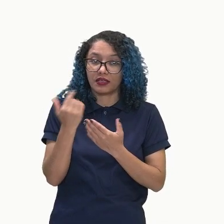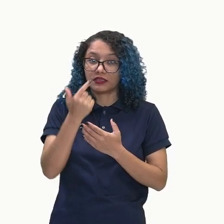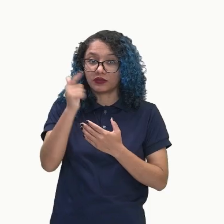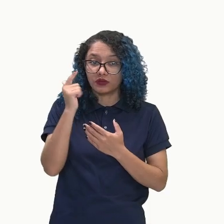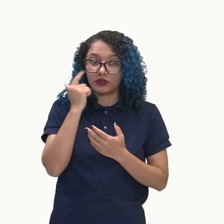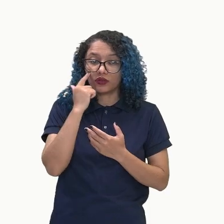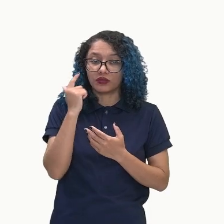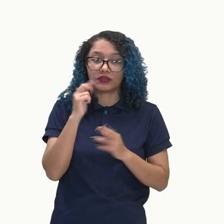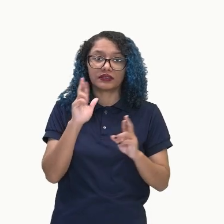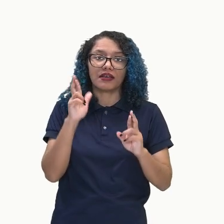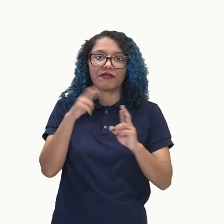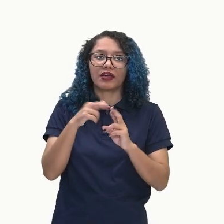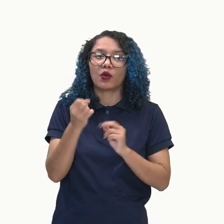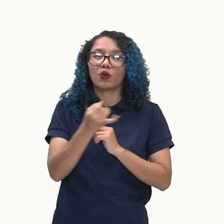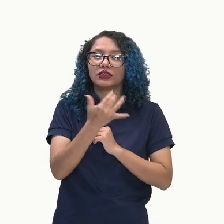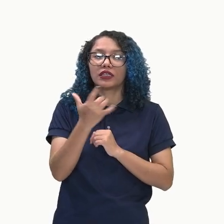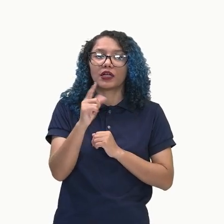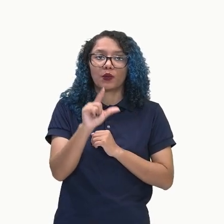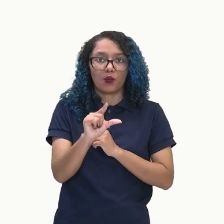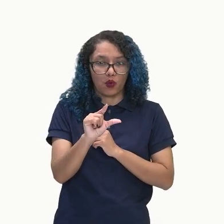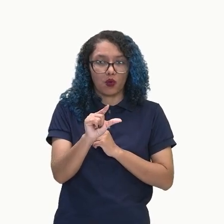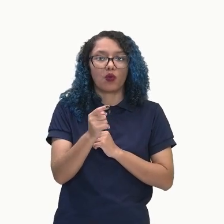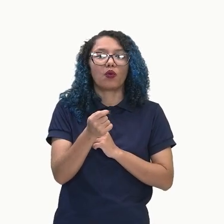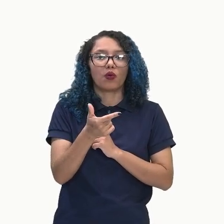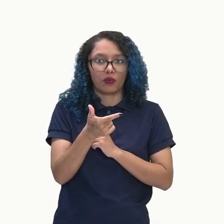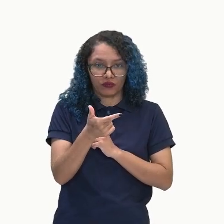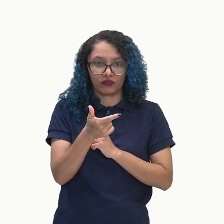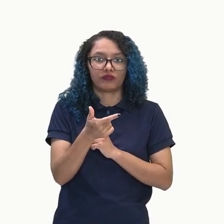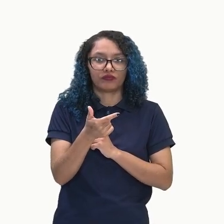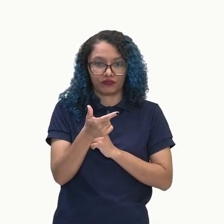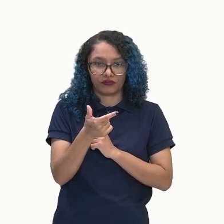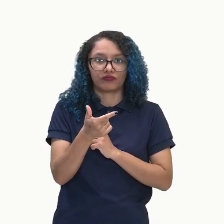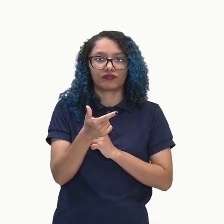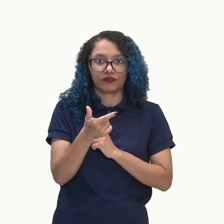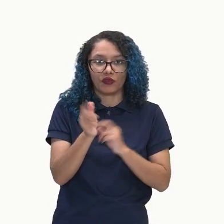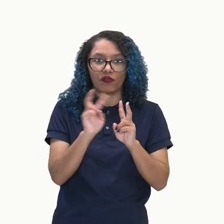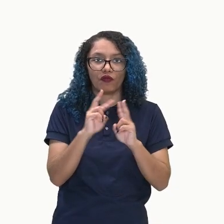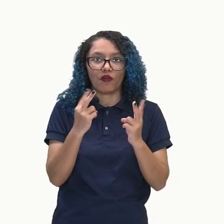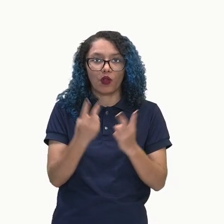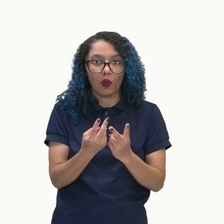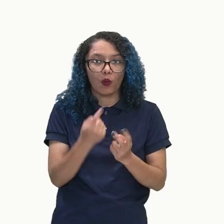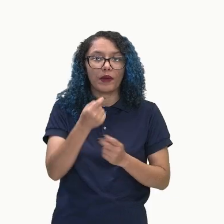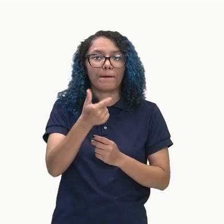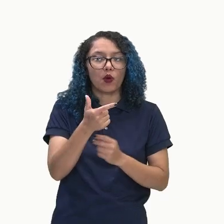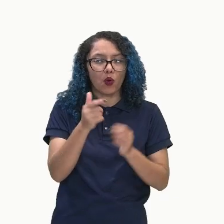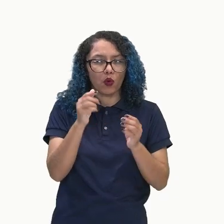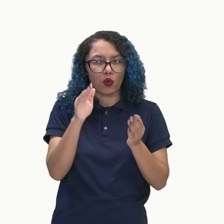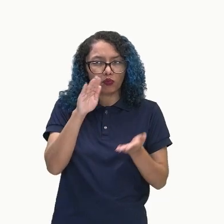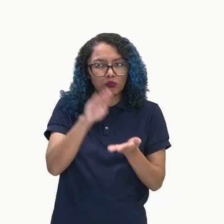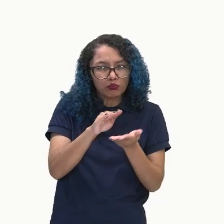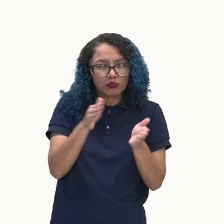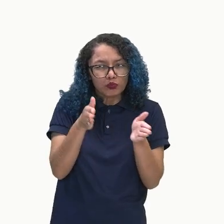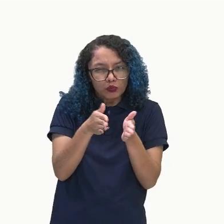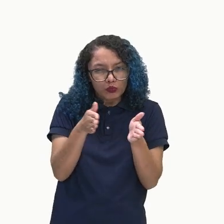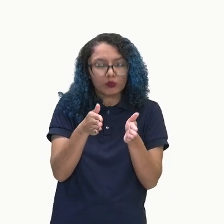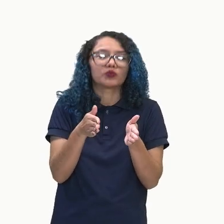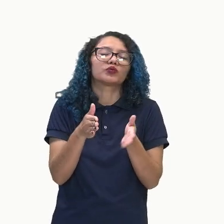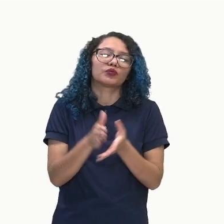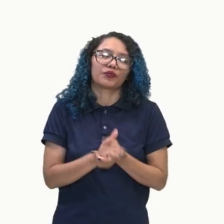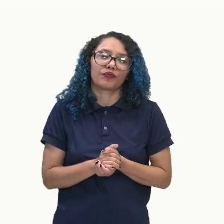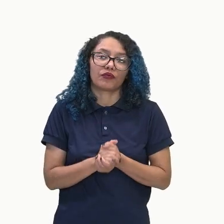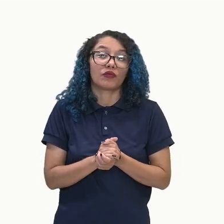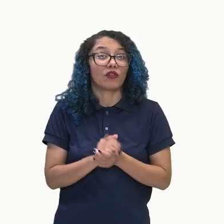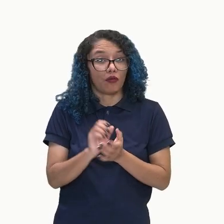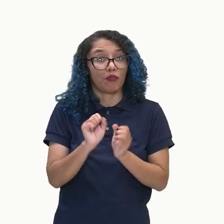para pequenas capacidades. Tudo bem? Então aproveite aí para fazer a sua